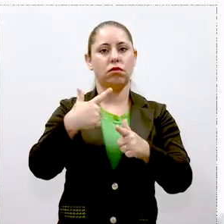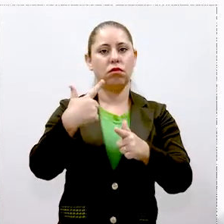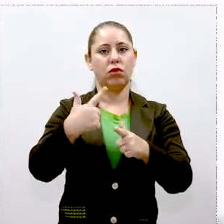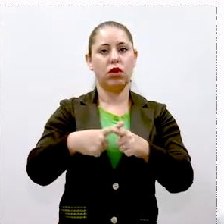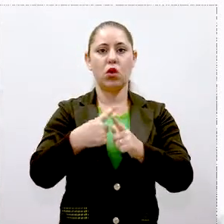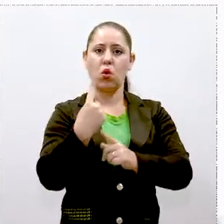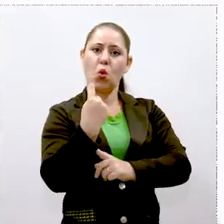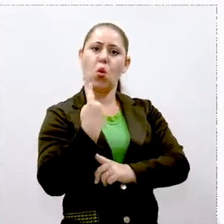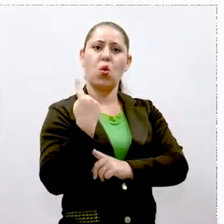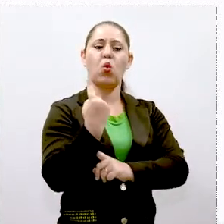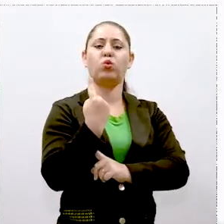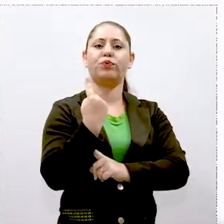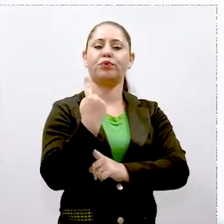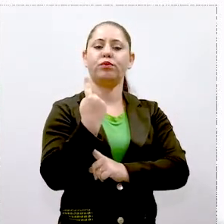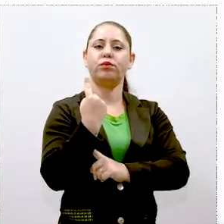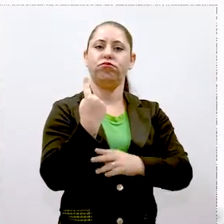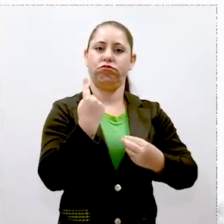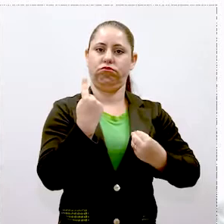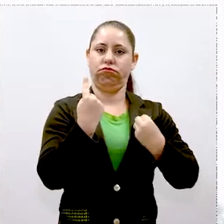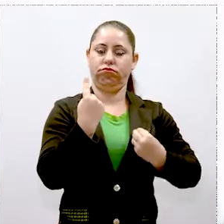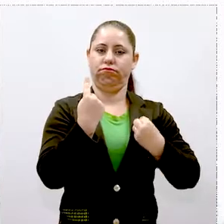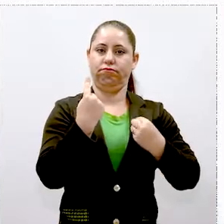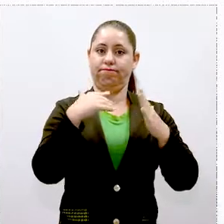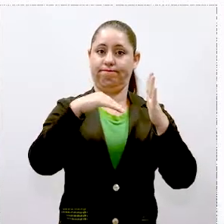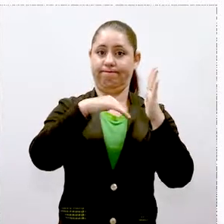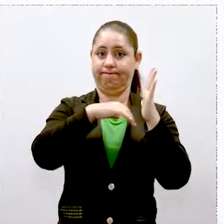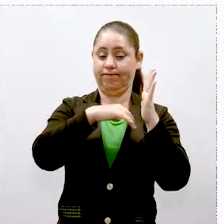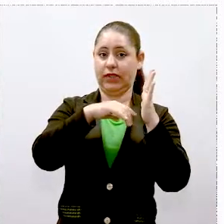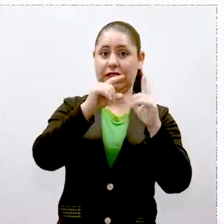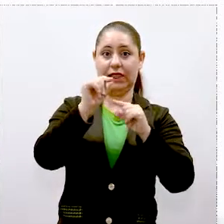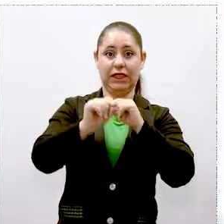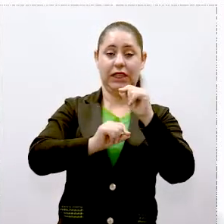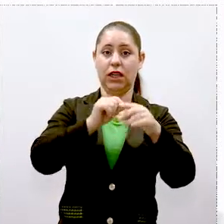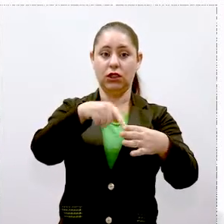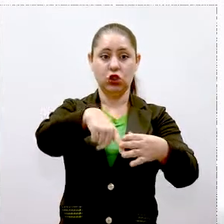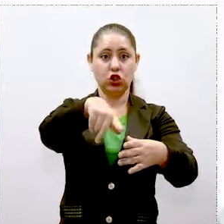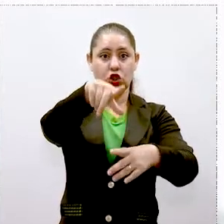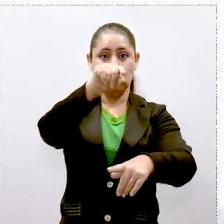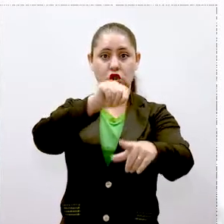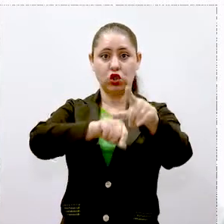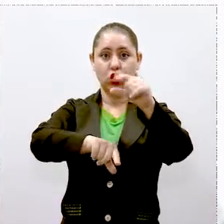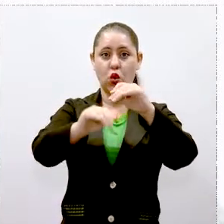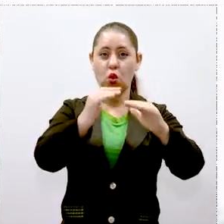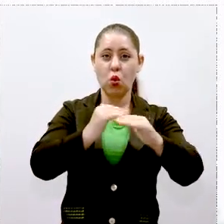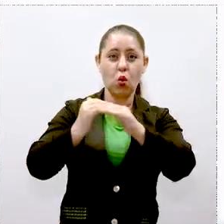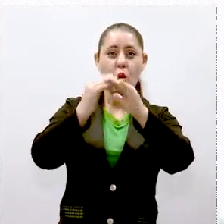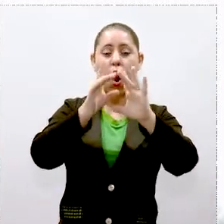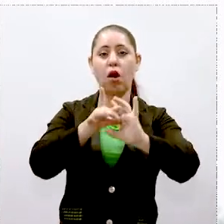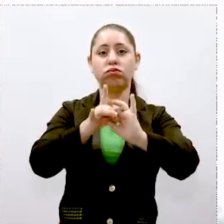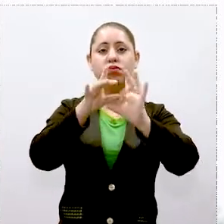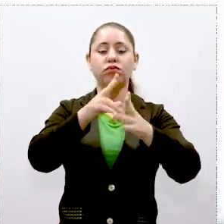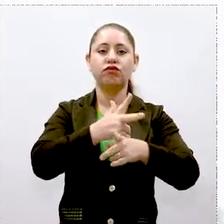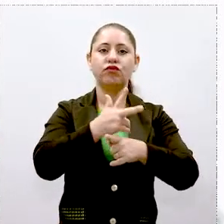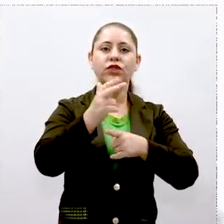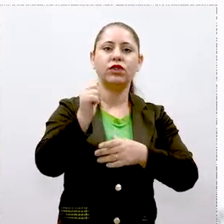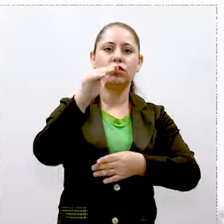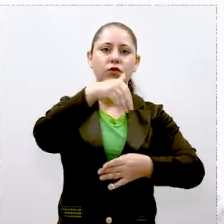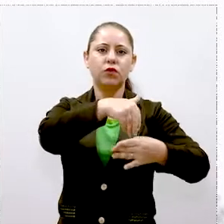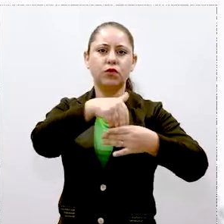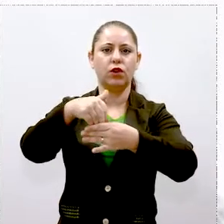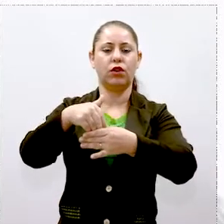um integrante da Câmara dos Deputados que foi eleito democraticamente